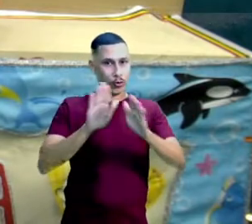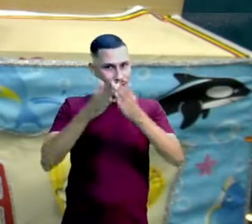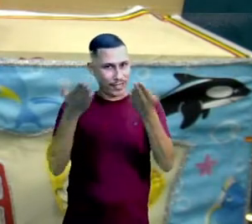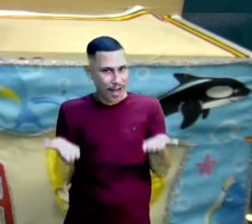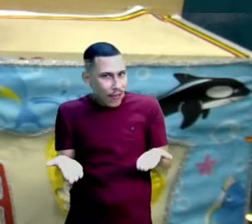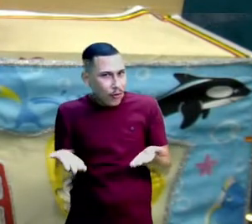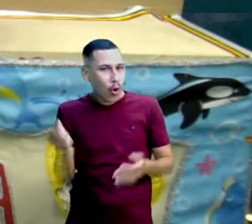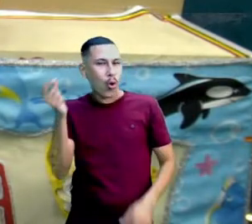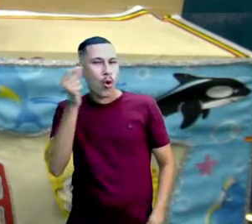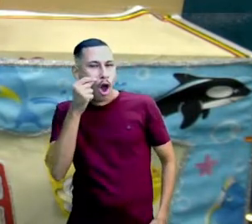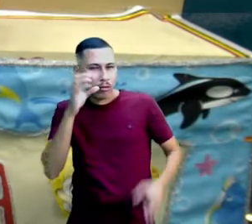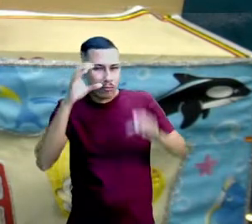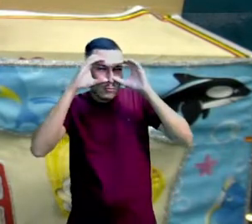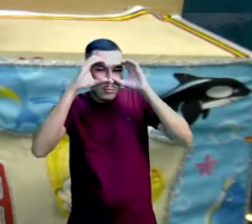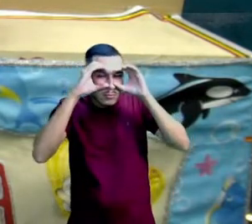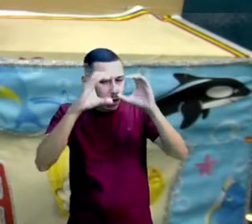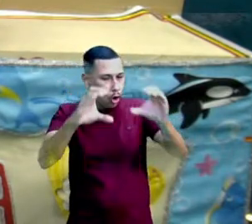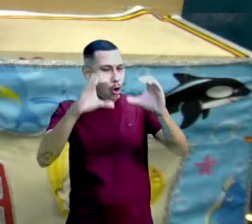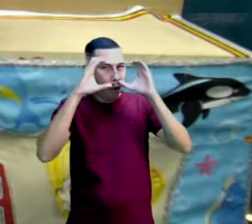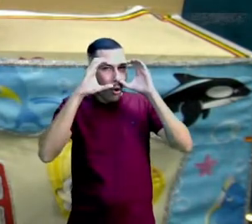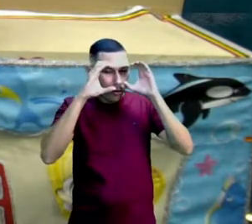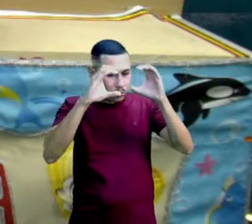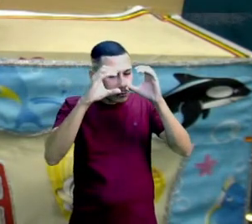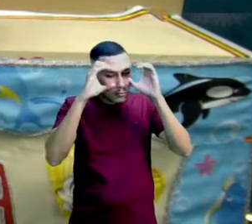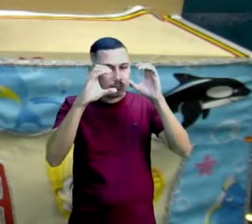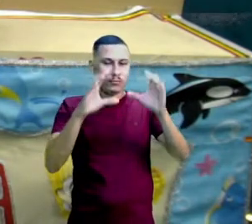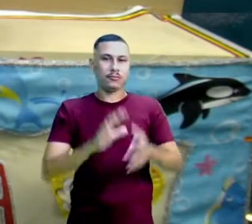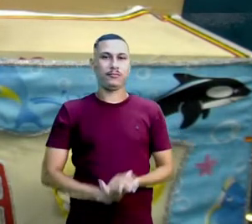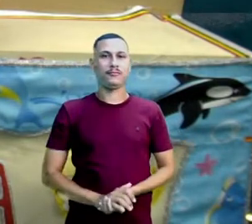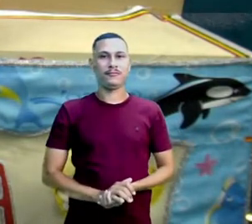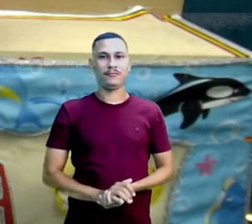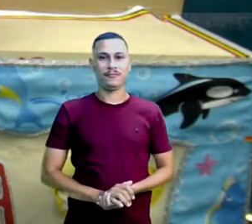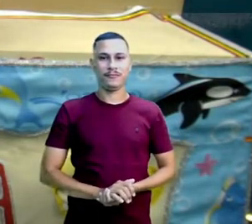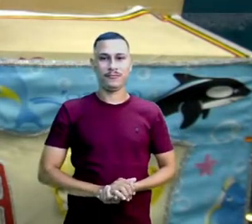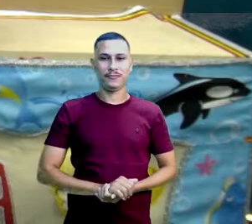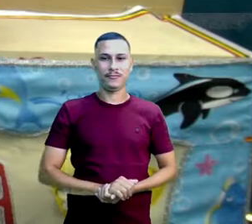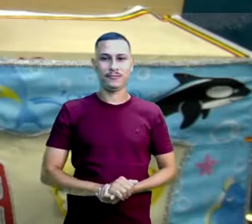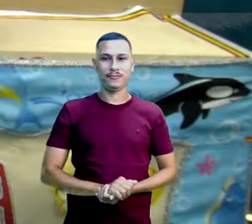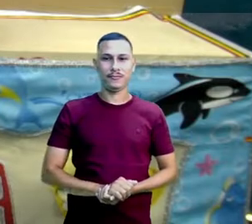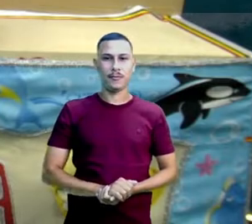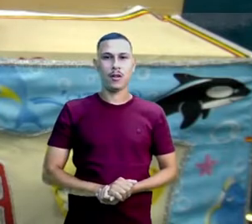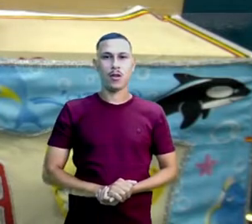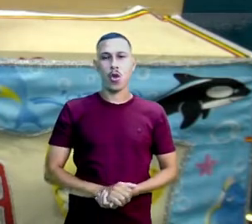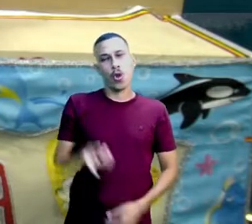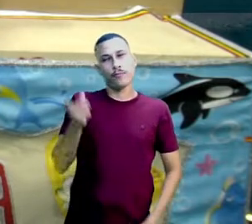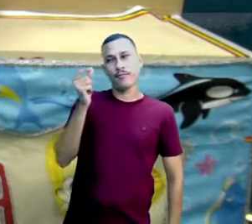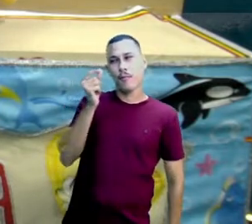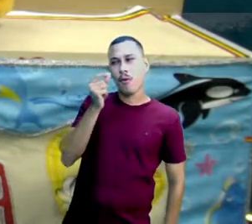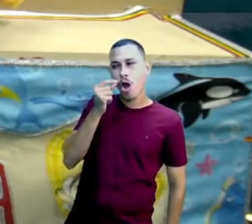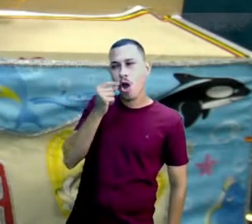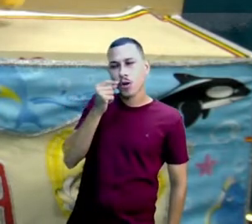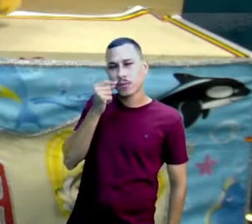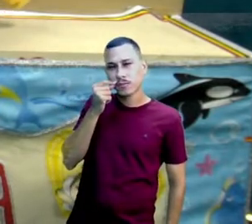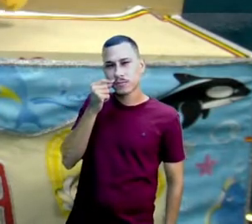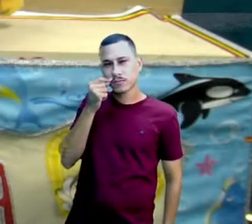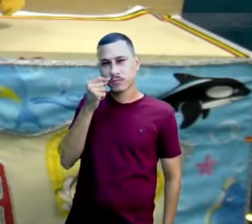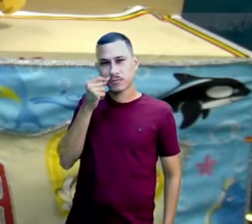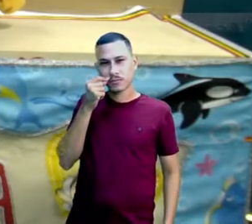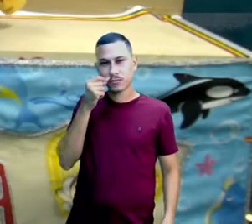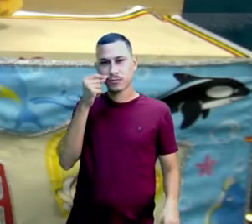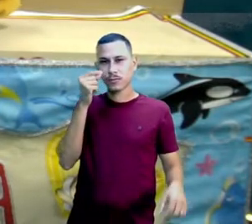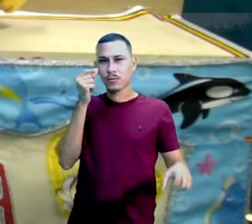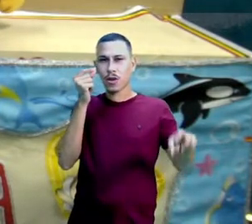O Ratinho Ambicioso, certo? Vamos lá. Um ratinho